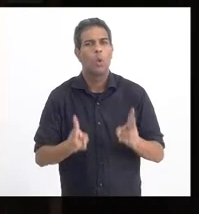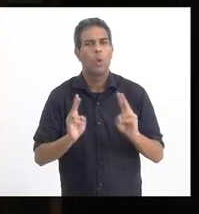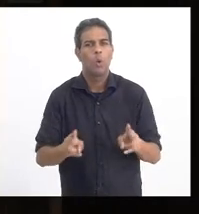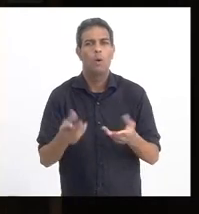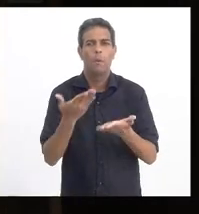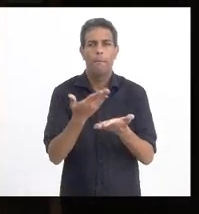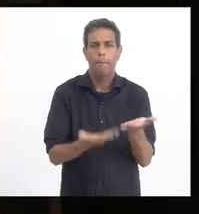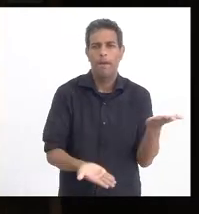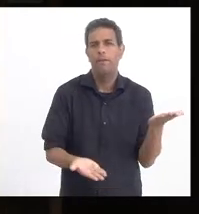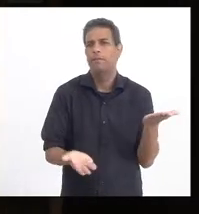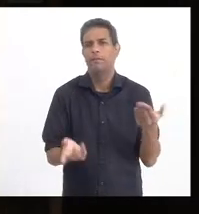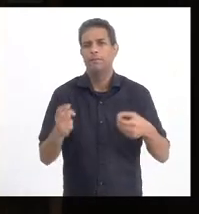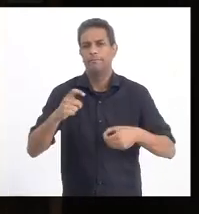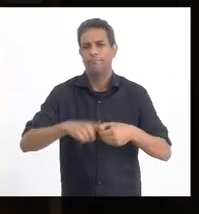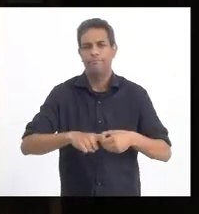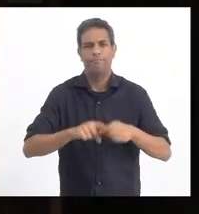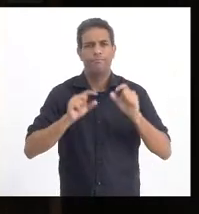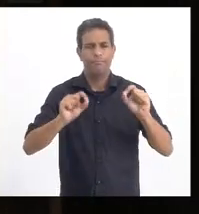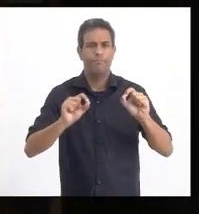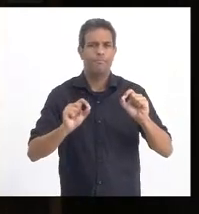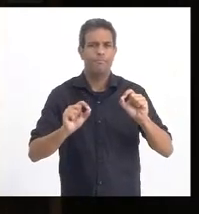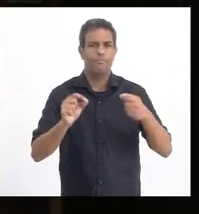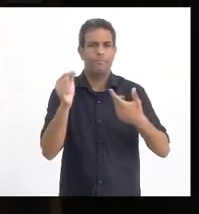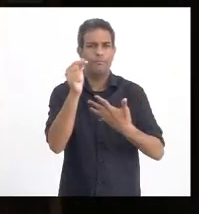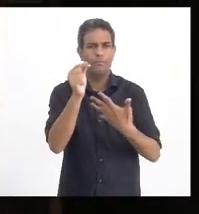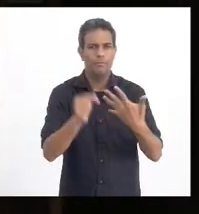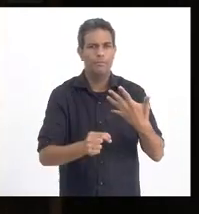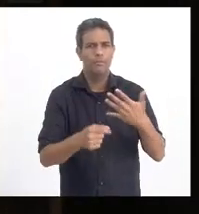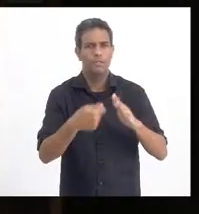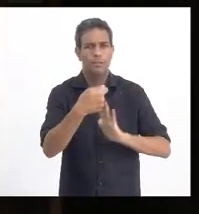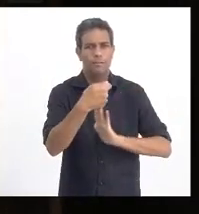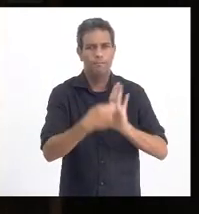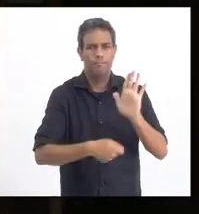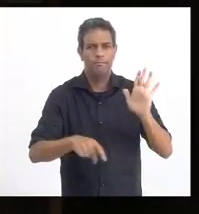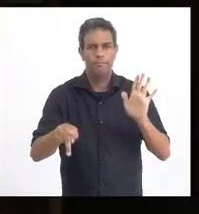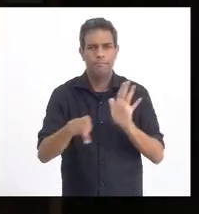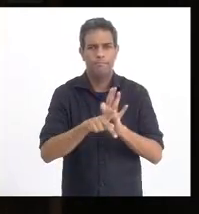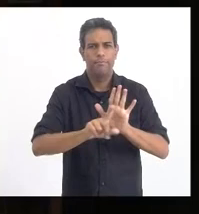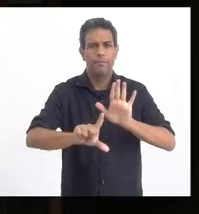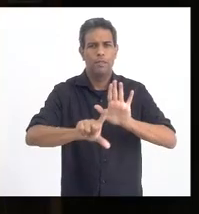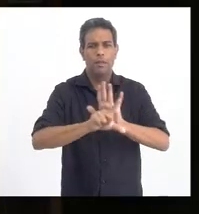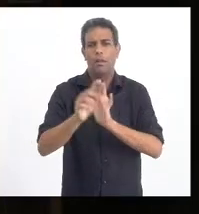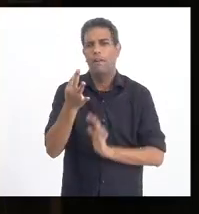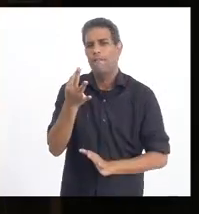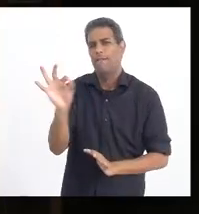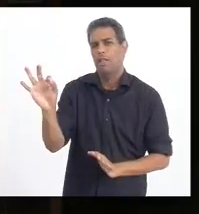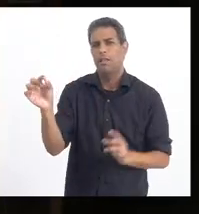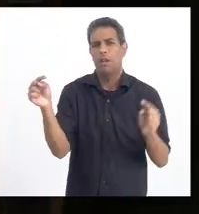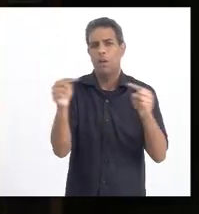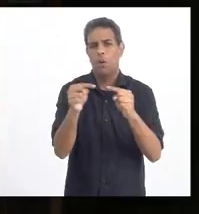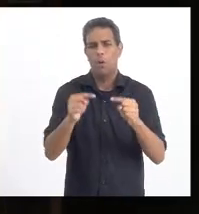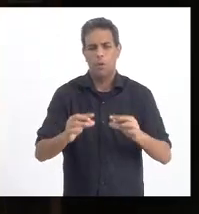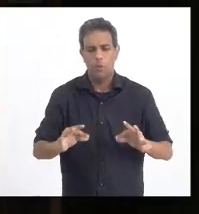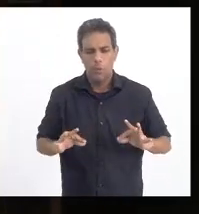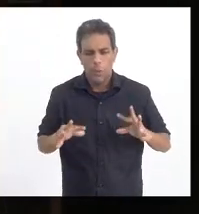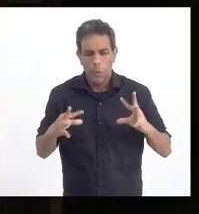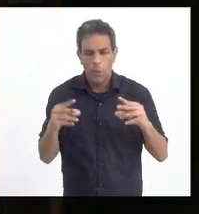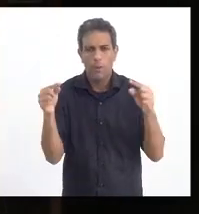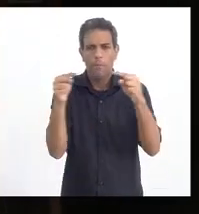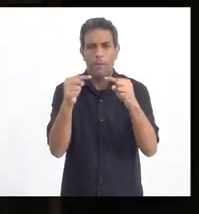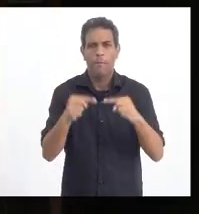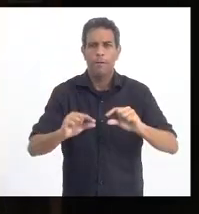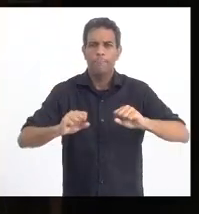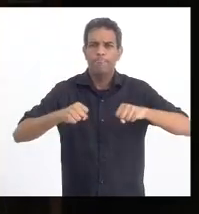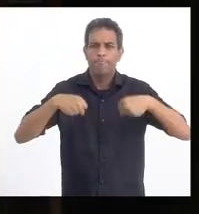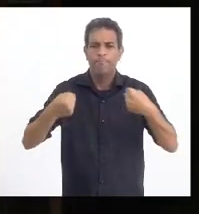falando de perda e Redenção então aqui basicamente são reproduções da Legislação Federal é que foi